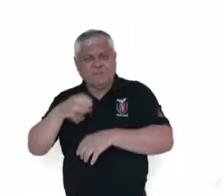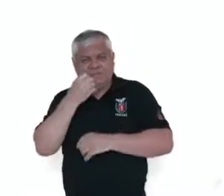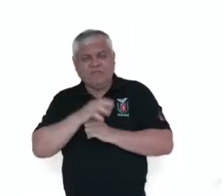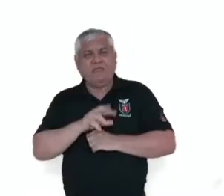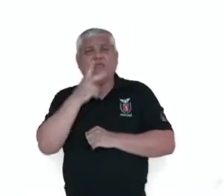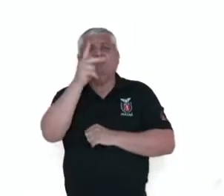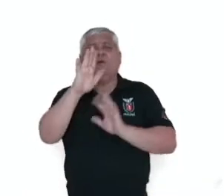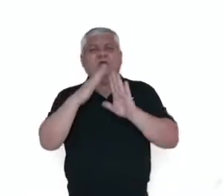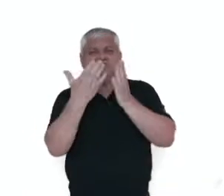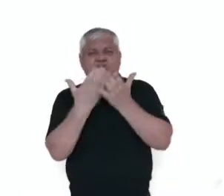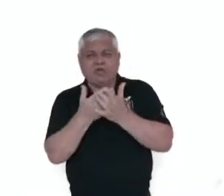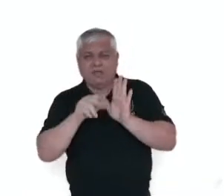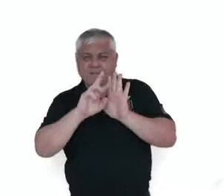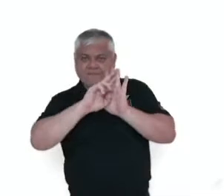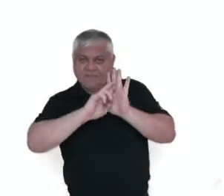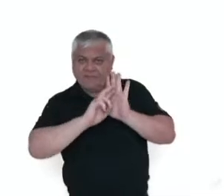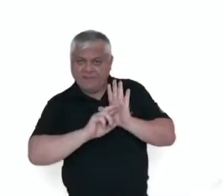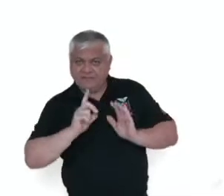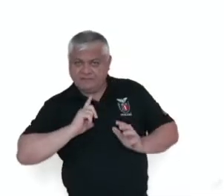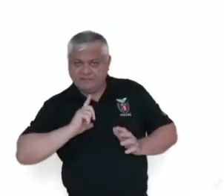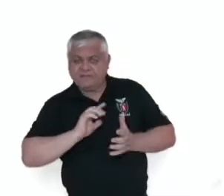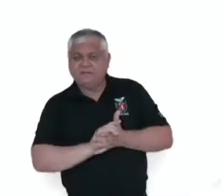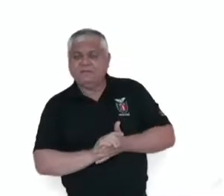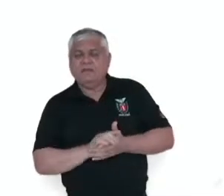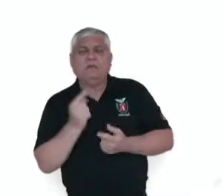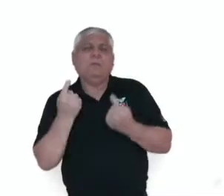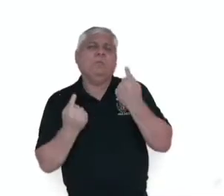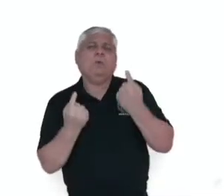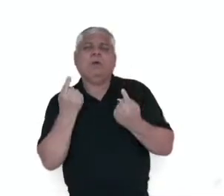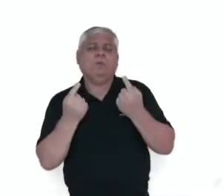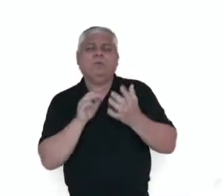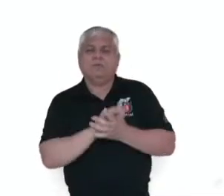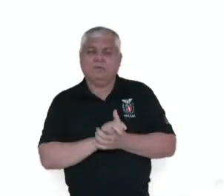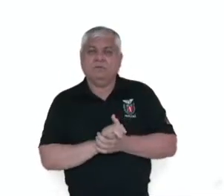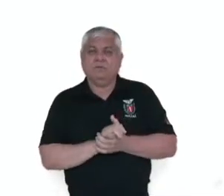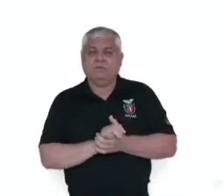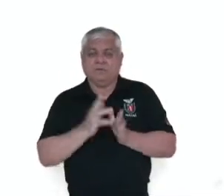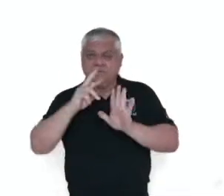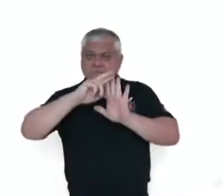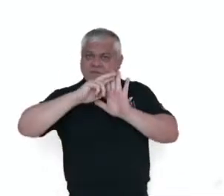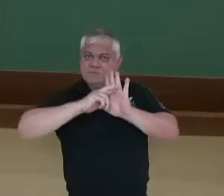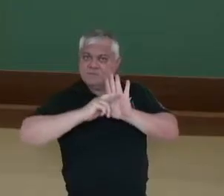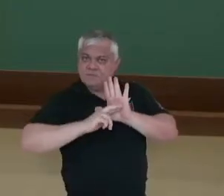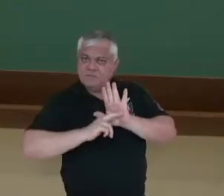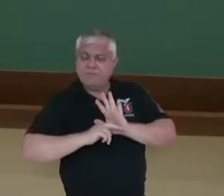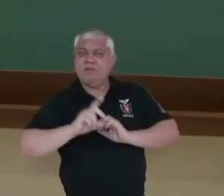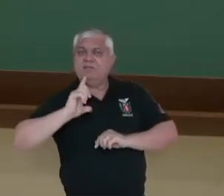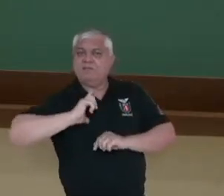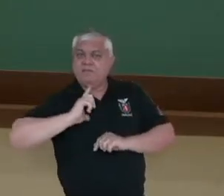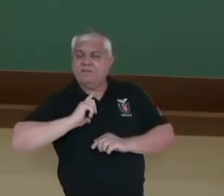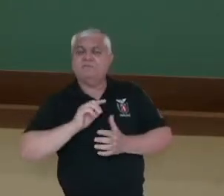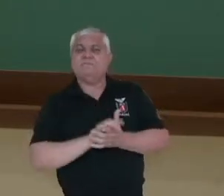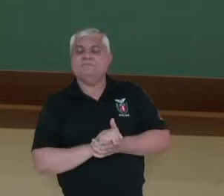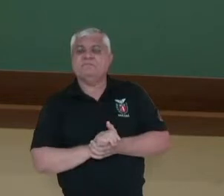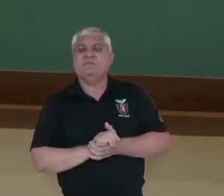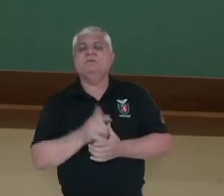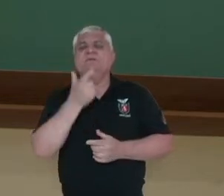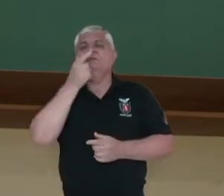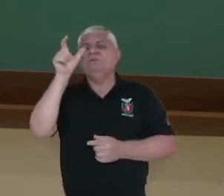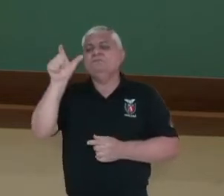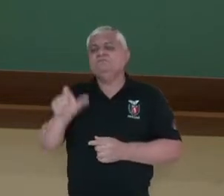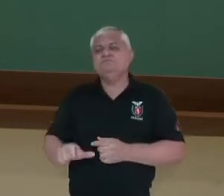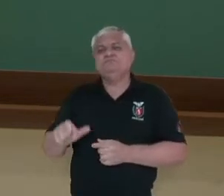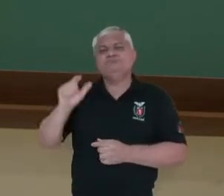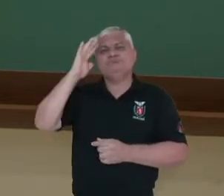escola, há regras? Quais são? Por qual razão estas regras existem? Um filósofo que